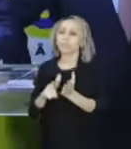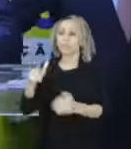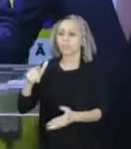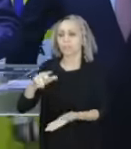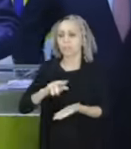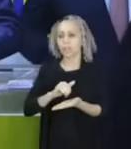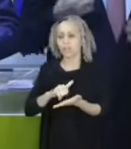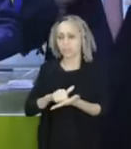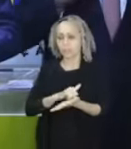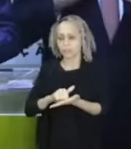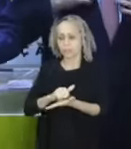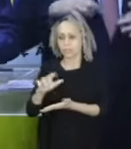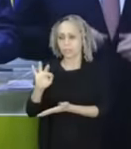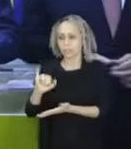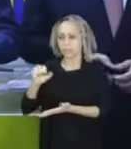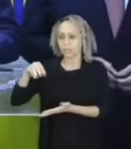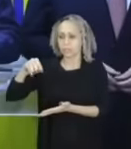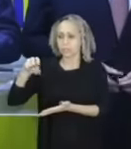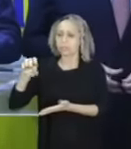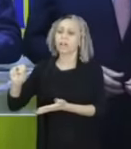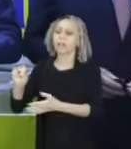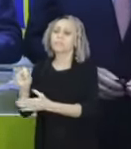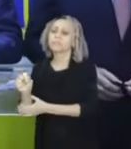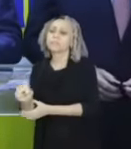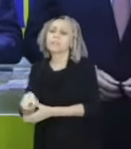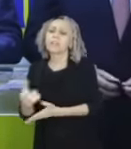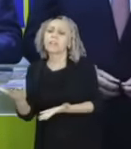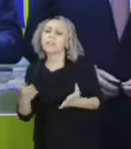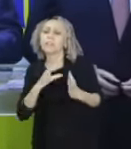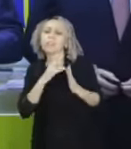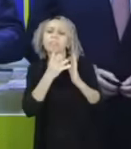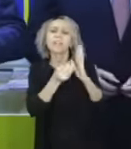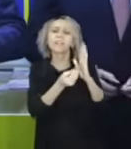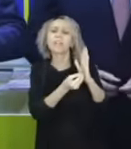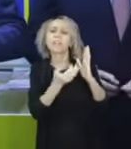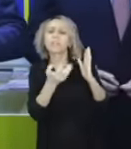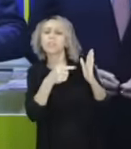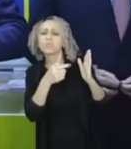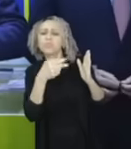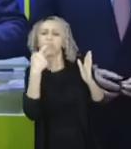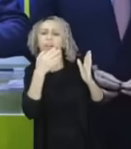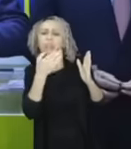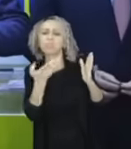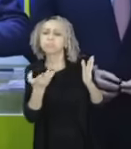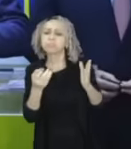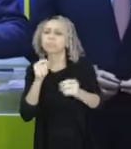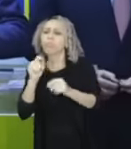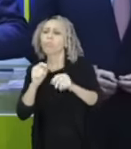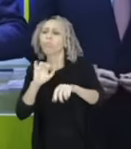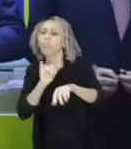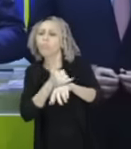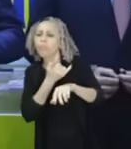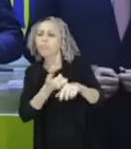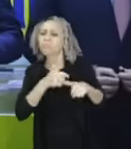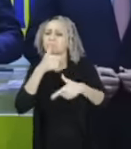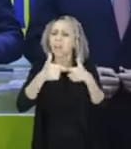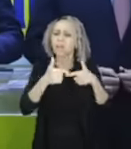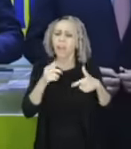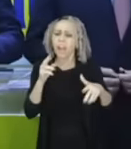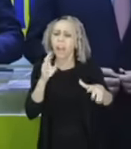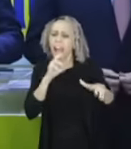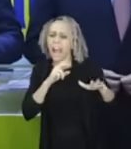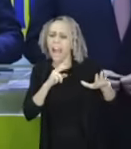Amazônia desmatamento que o senhor acabou de mencionar Que ações de emergenciais o governo pensa para tomar em janeiro de